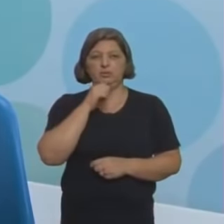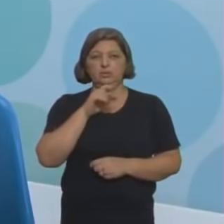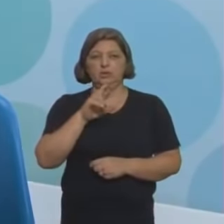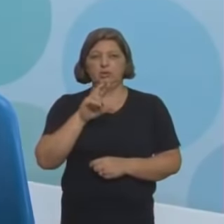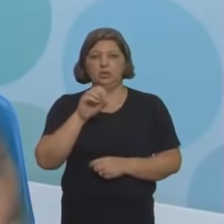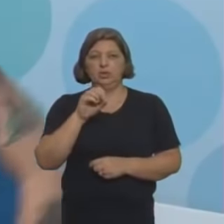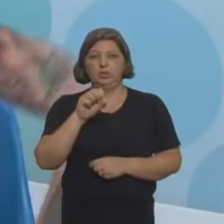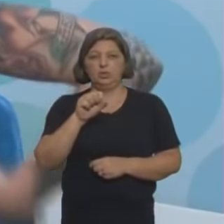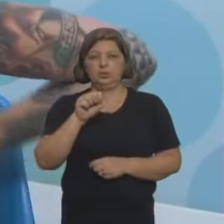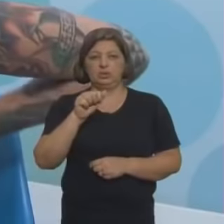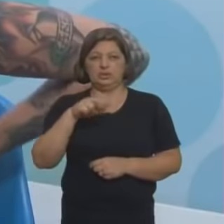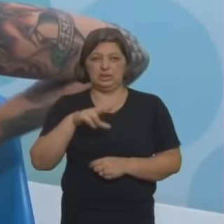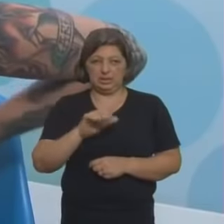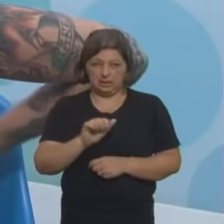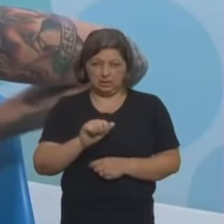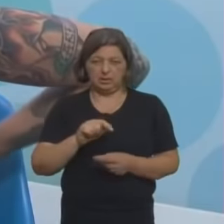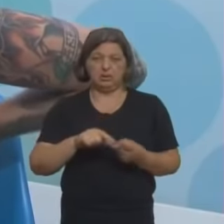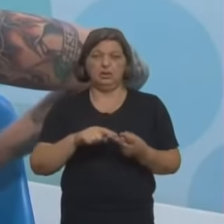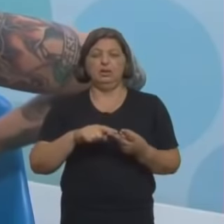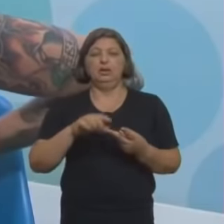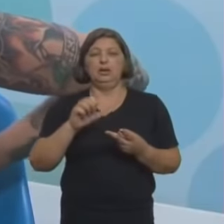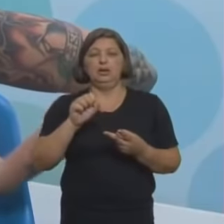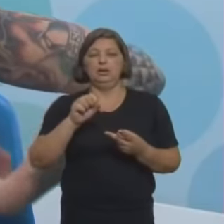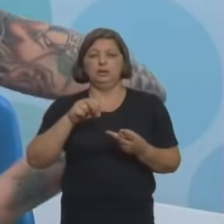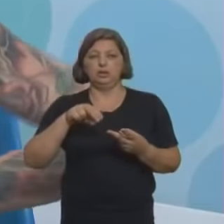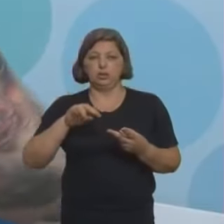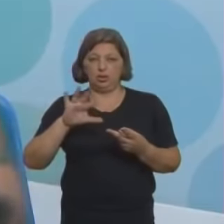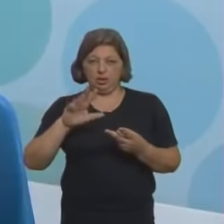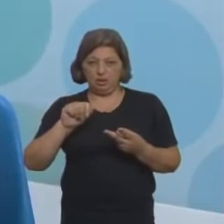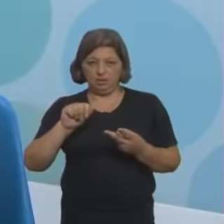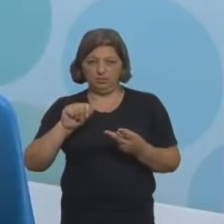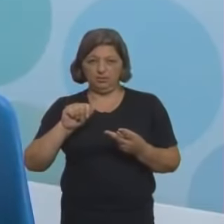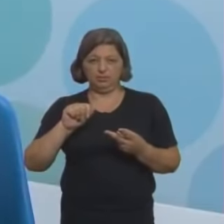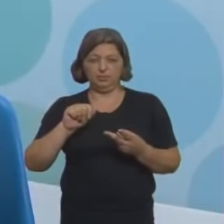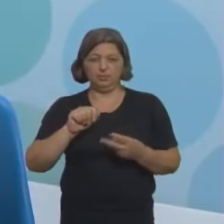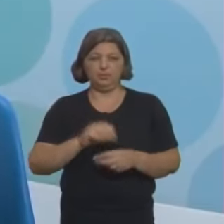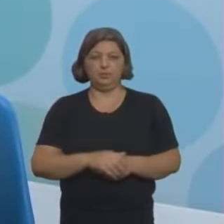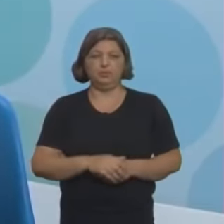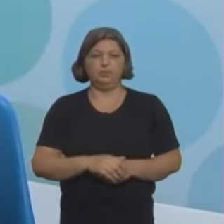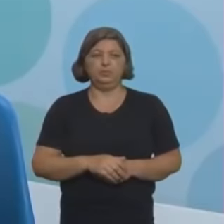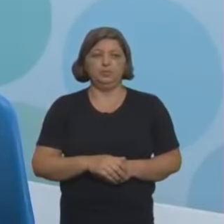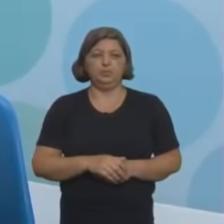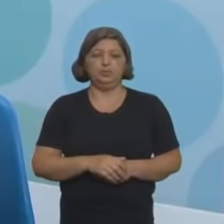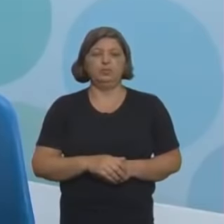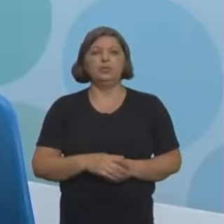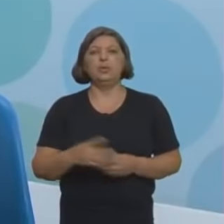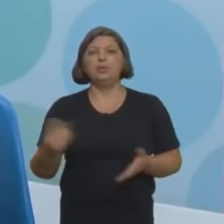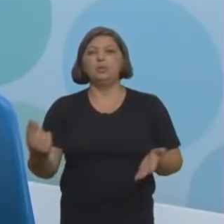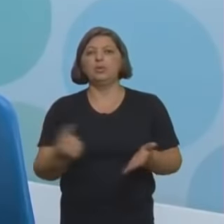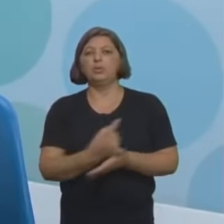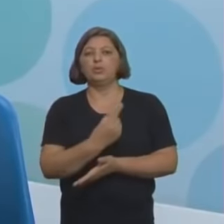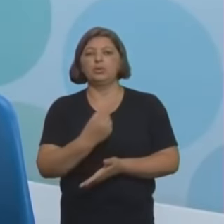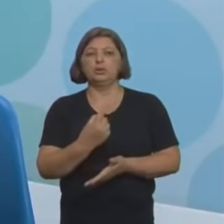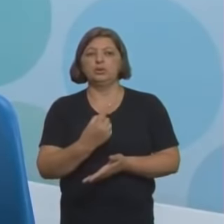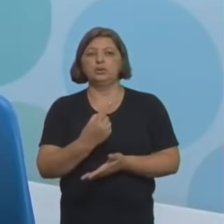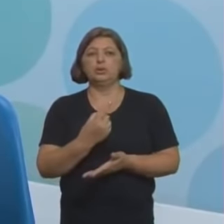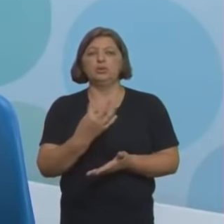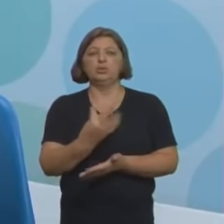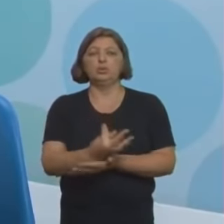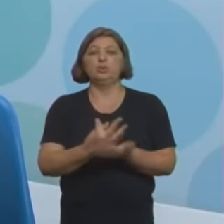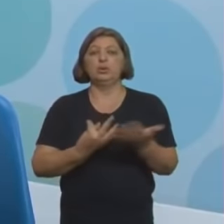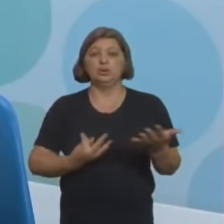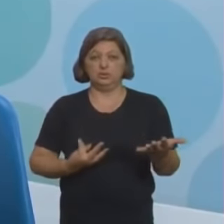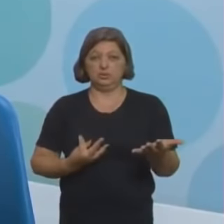Rosana, mas também é da professora Sônia, tá? Que elas estão falando, estão perguntando sobre o texto,